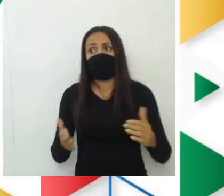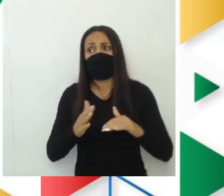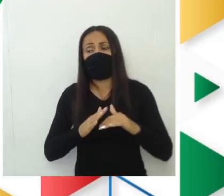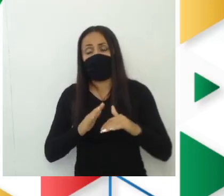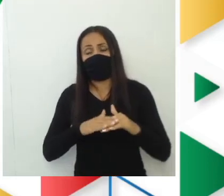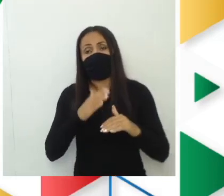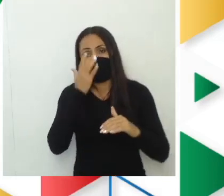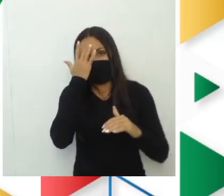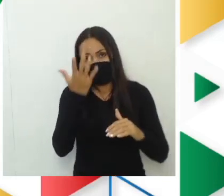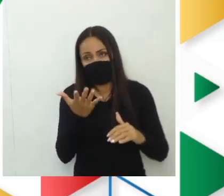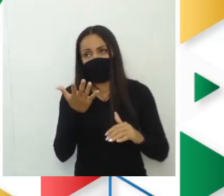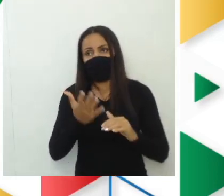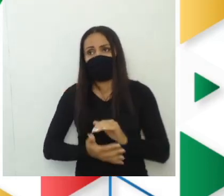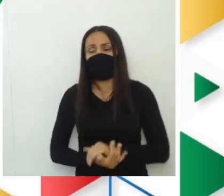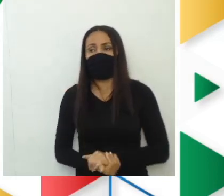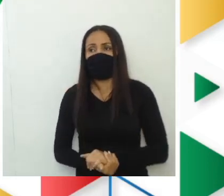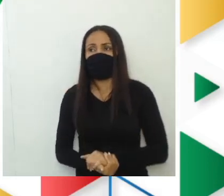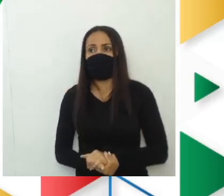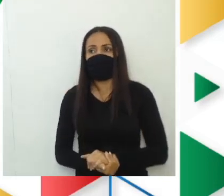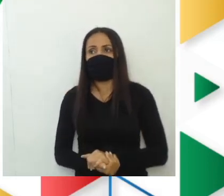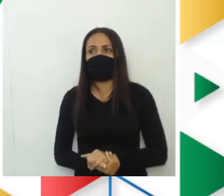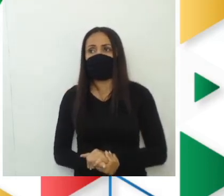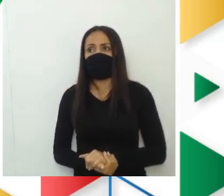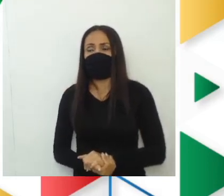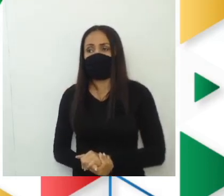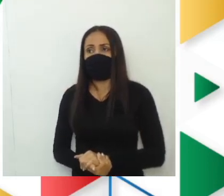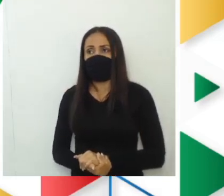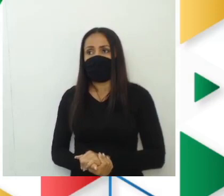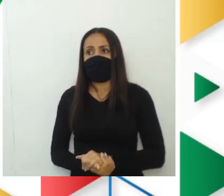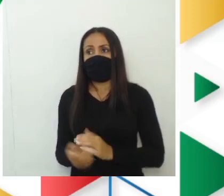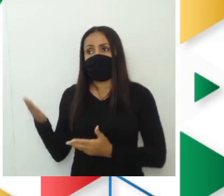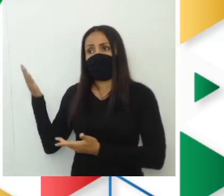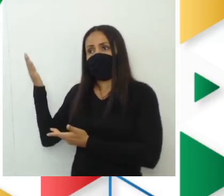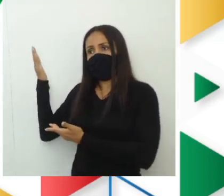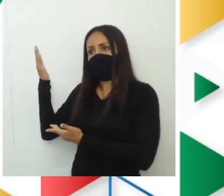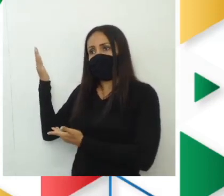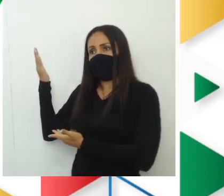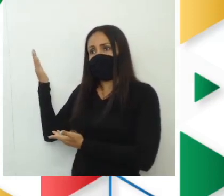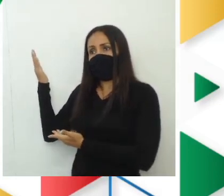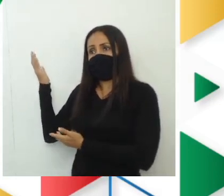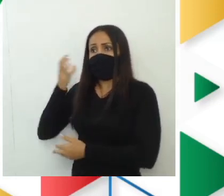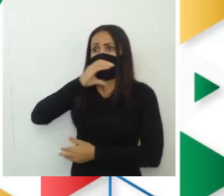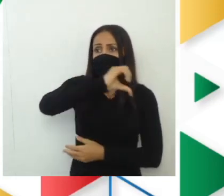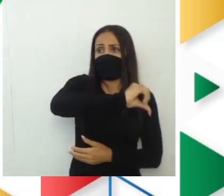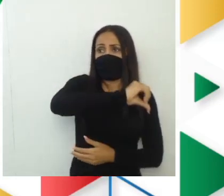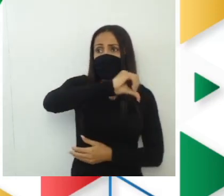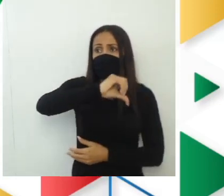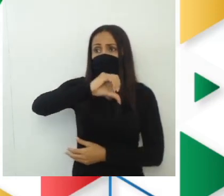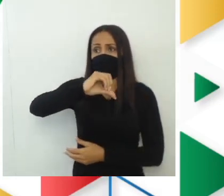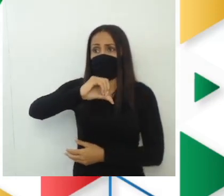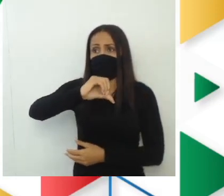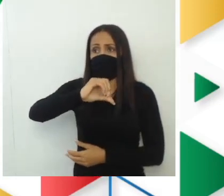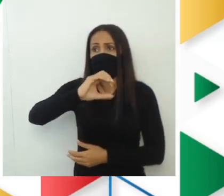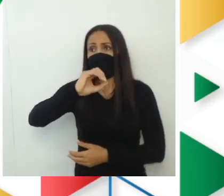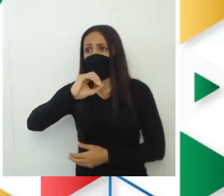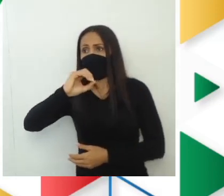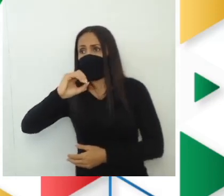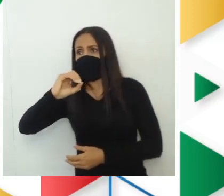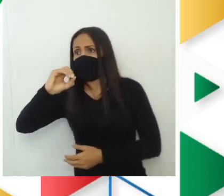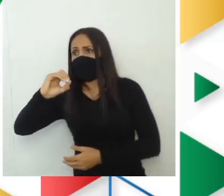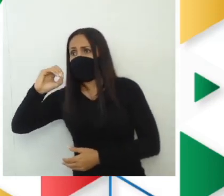zeros. Vamos lá? Se a gente for fazer numericamente, é assim, ó, vai dar 999 e toma esses zeros aí,